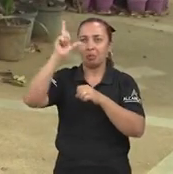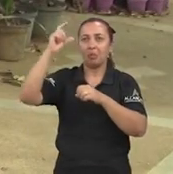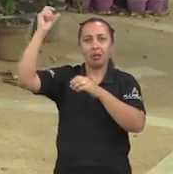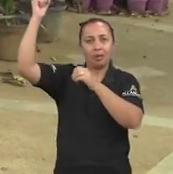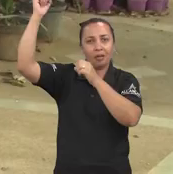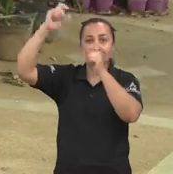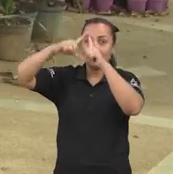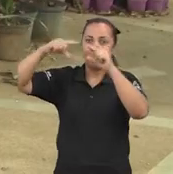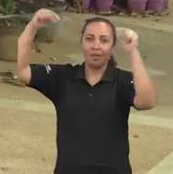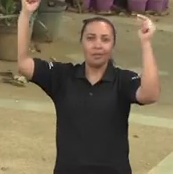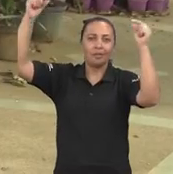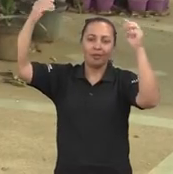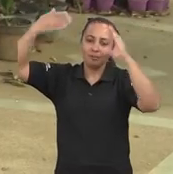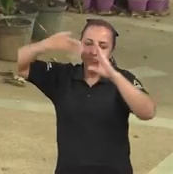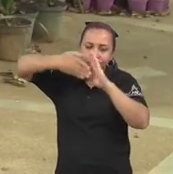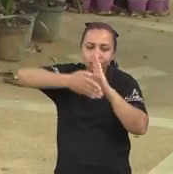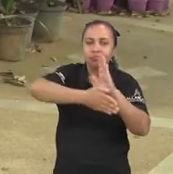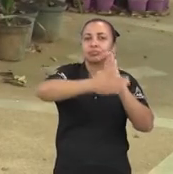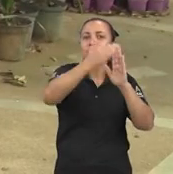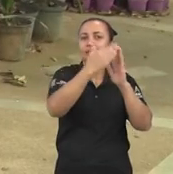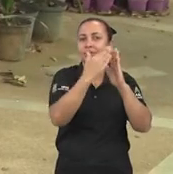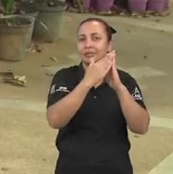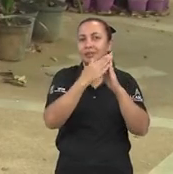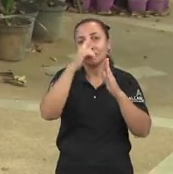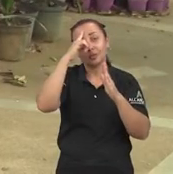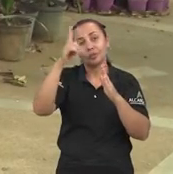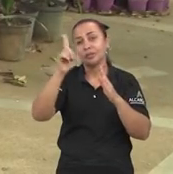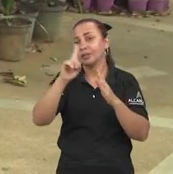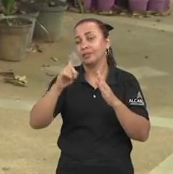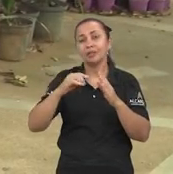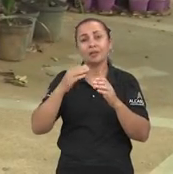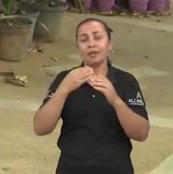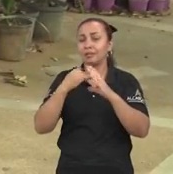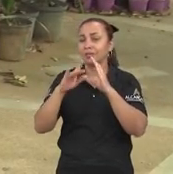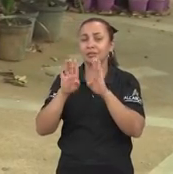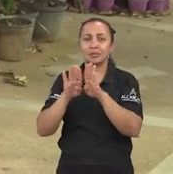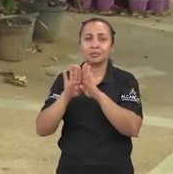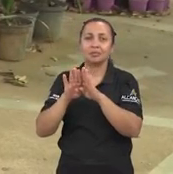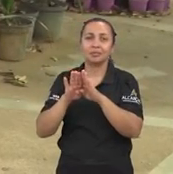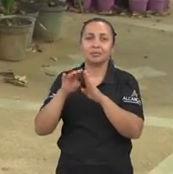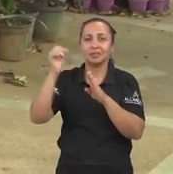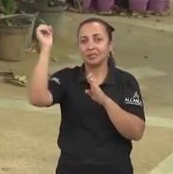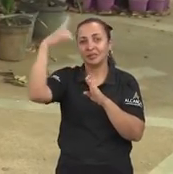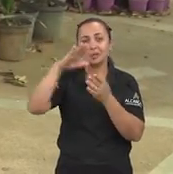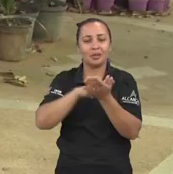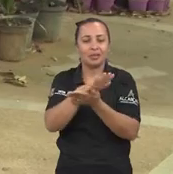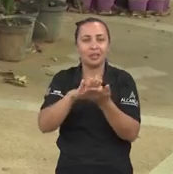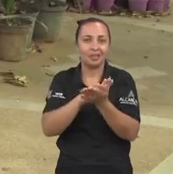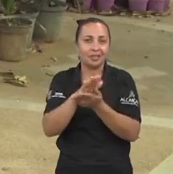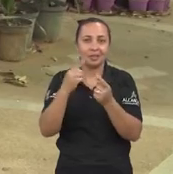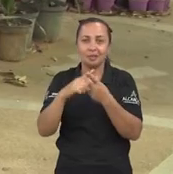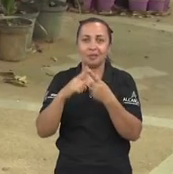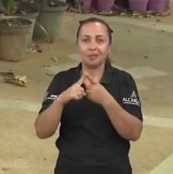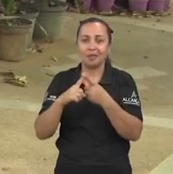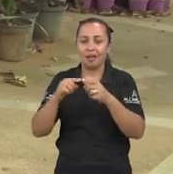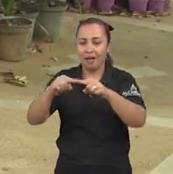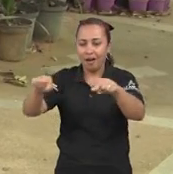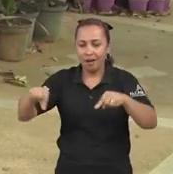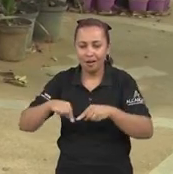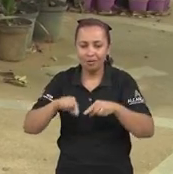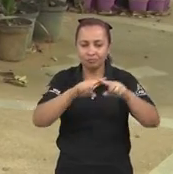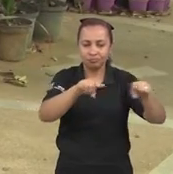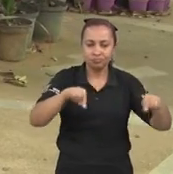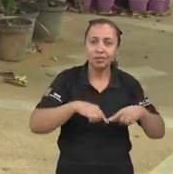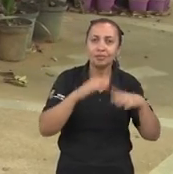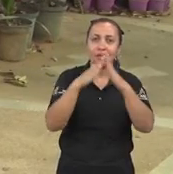luz da lua é penetra dentro de casa durante o dia a gente não liga a Luz Ambiente nenhum que todos os combinam né foi projetado